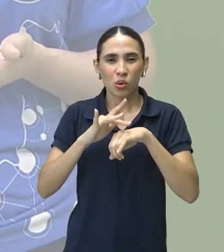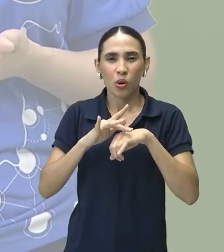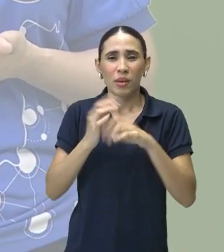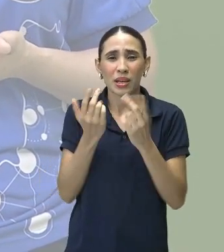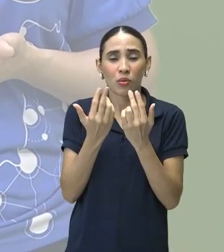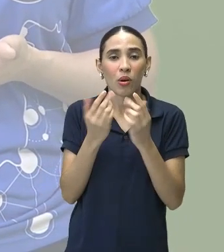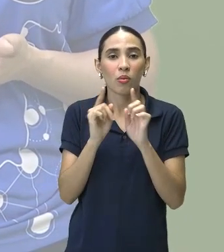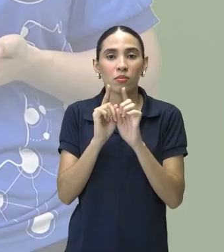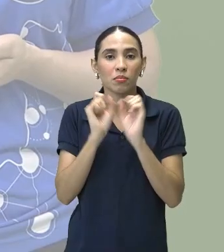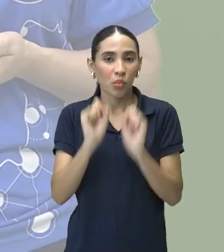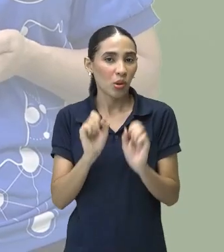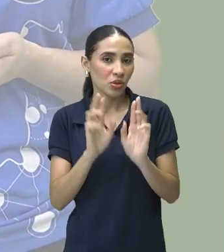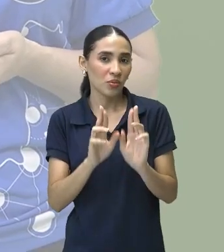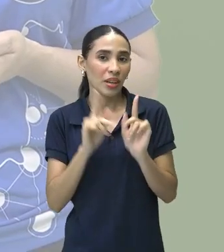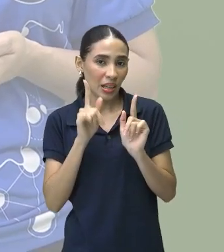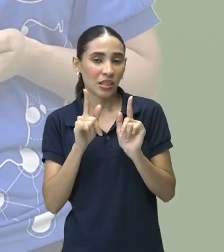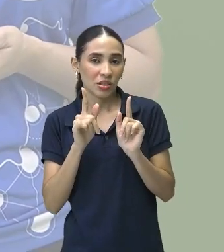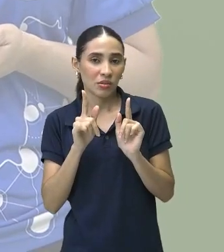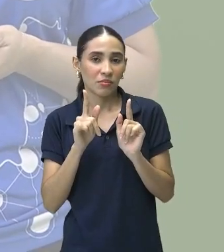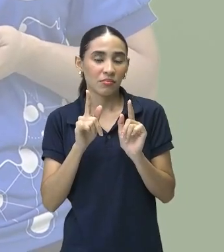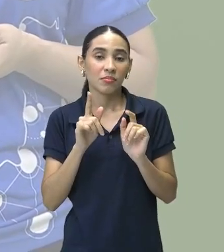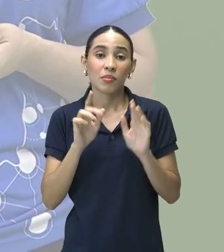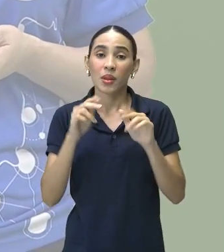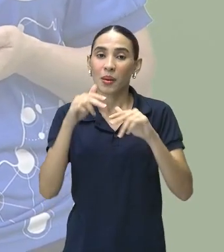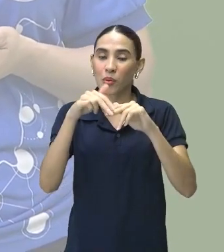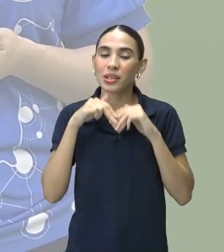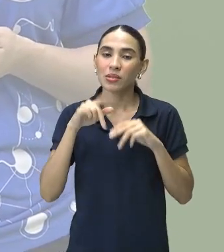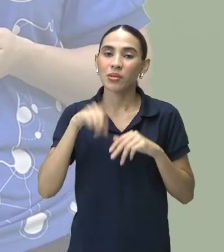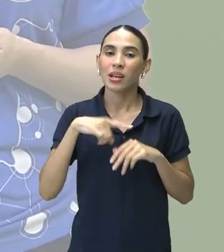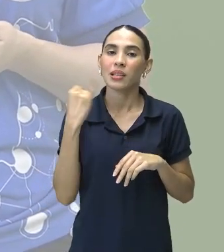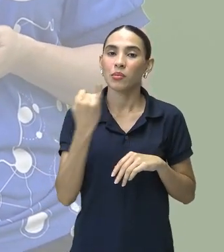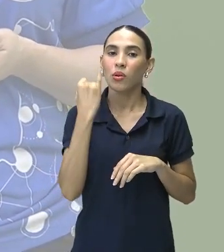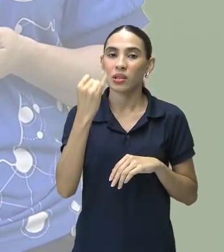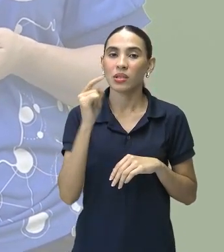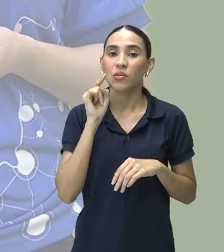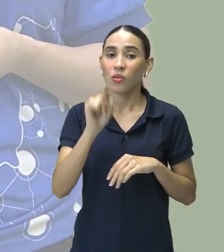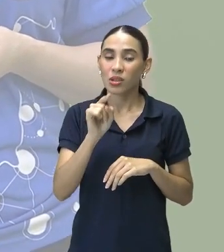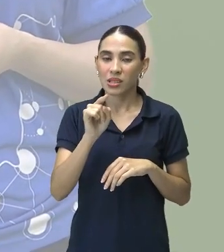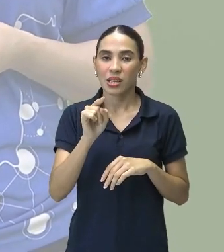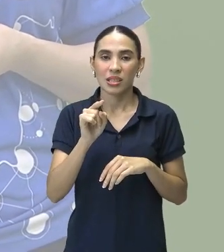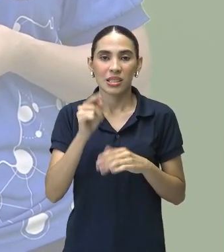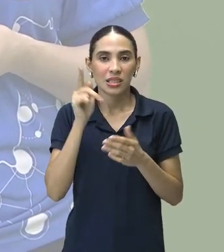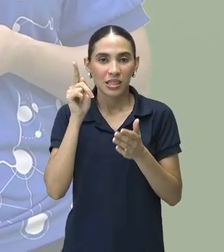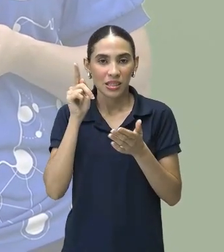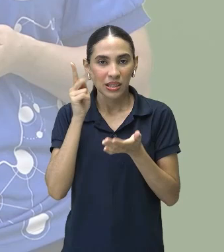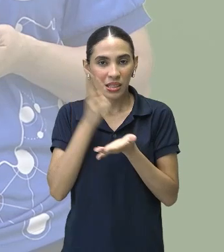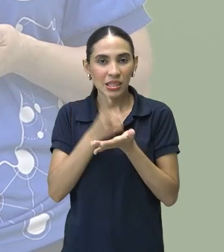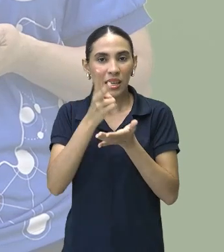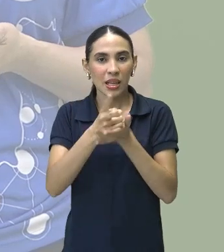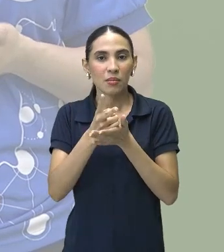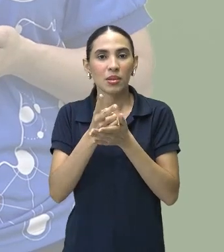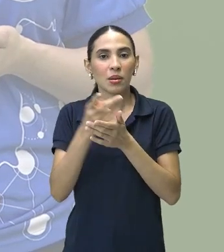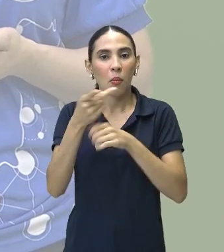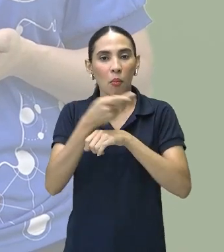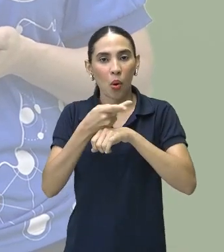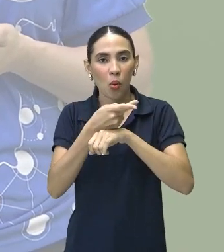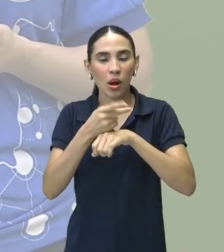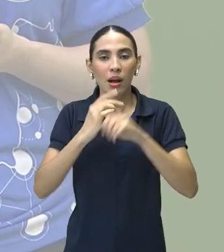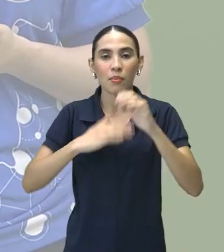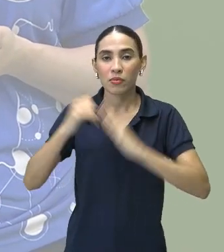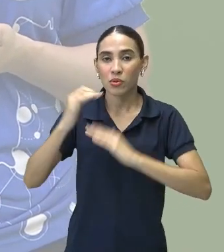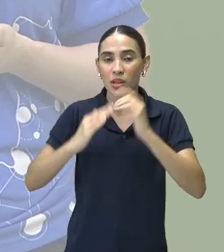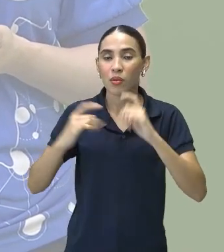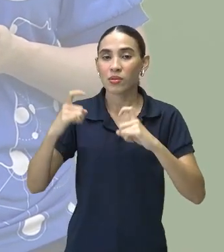você, pode não funcionar da mesma forma. Por isso que é importante você consultar o agente de saúde, né,